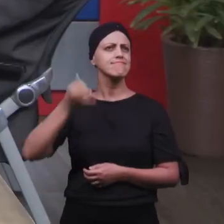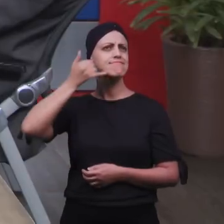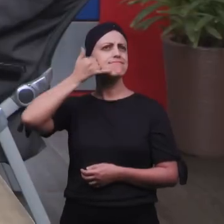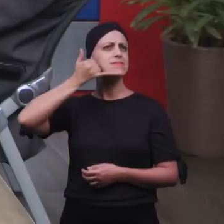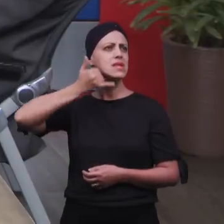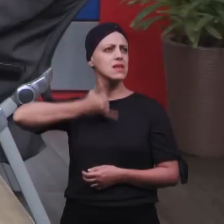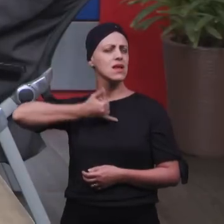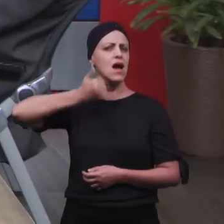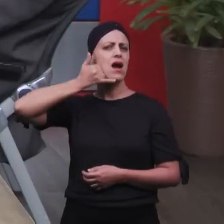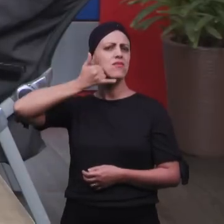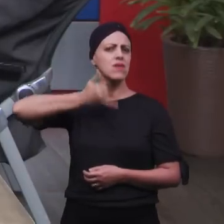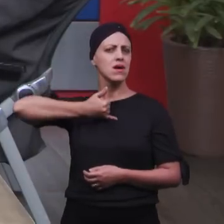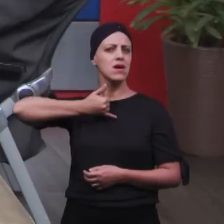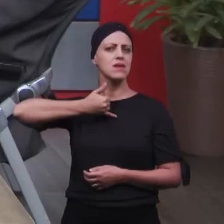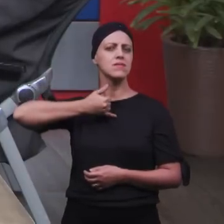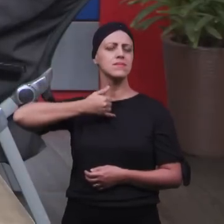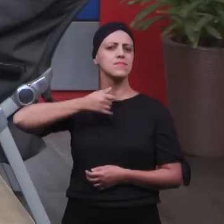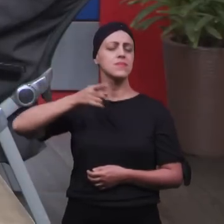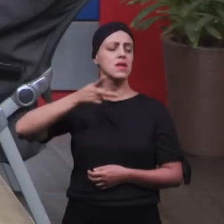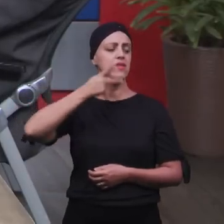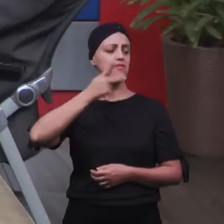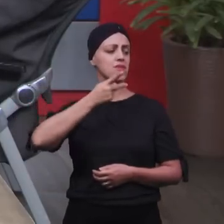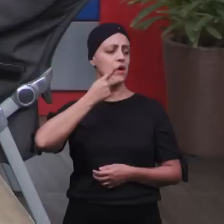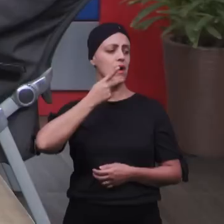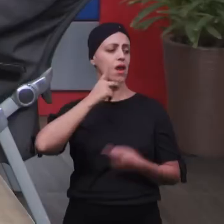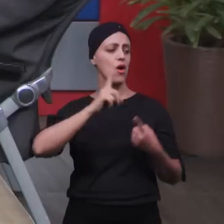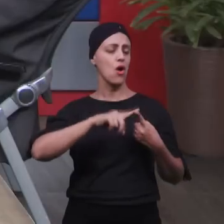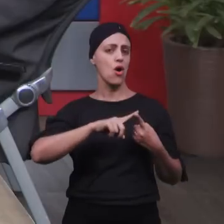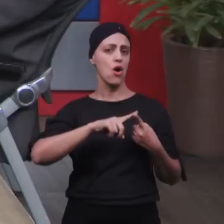liga e ele é muito claro e diz assim, olha, vida